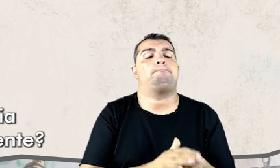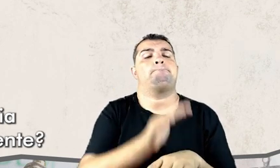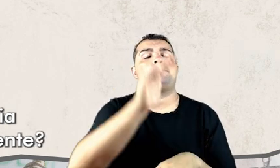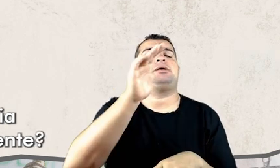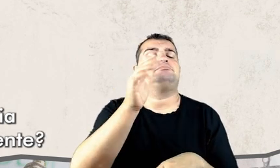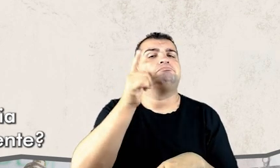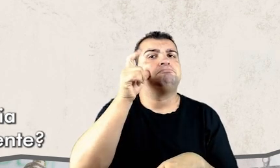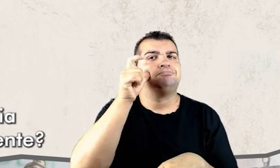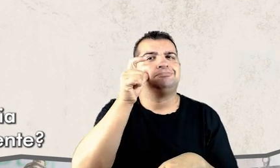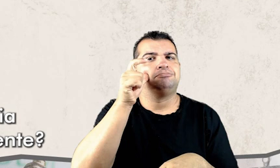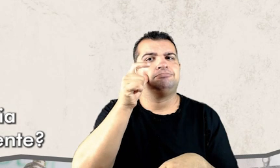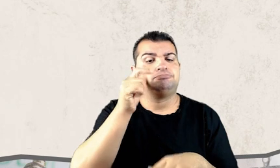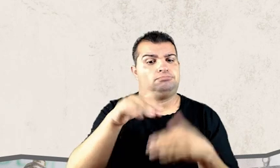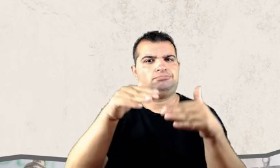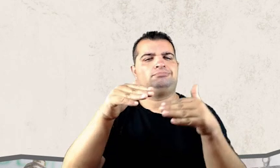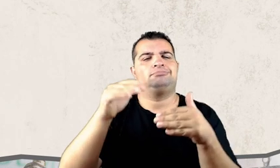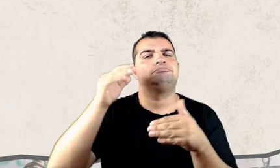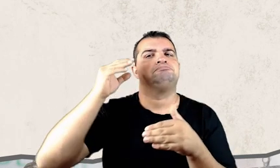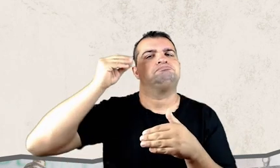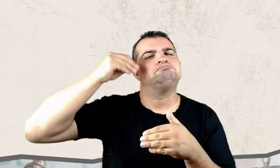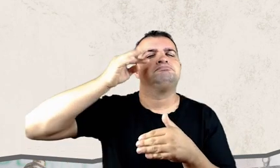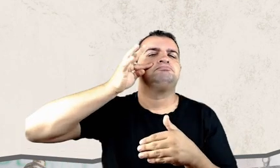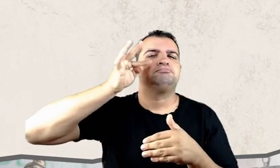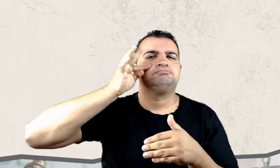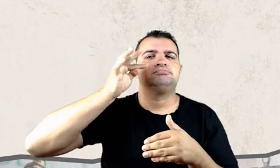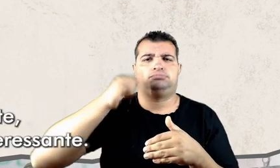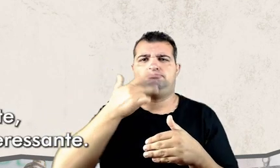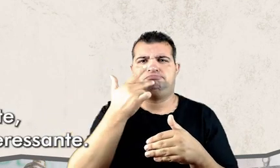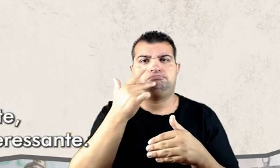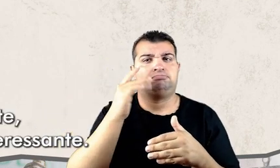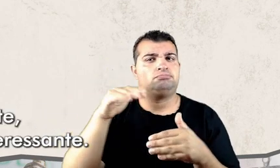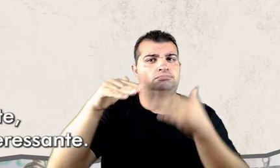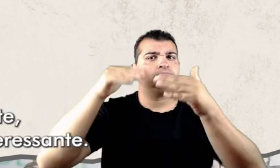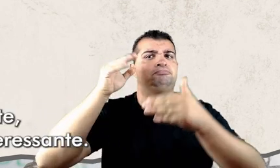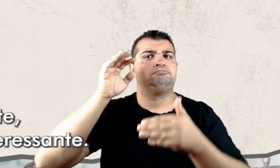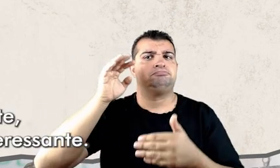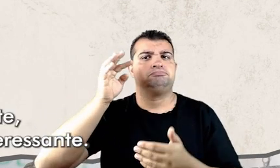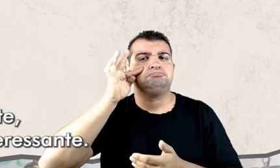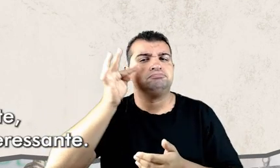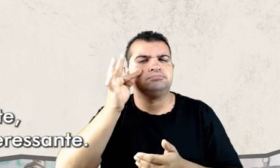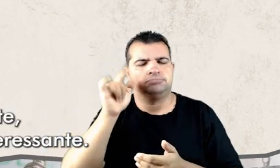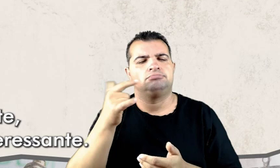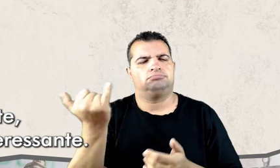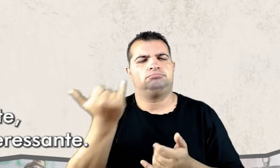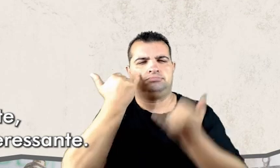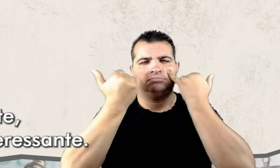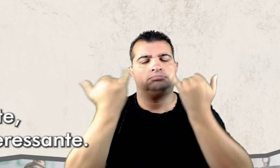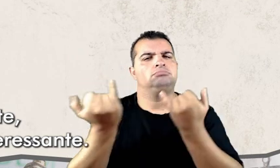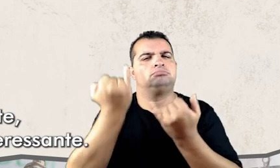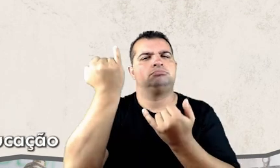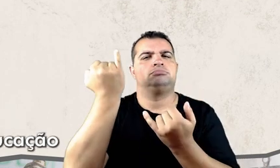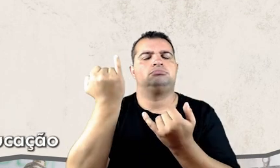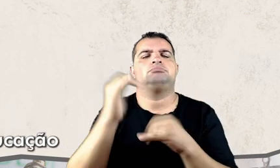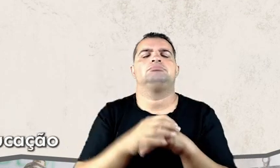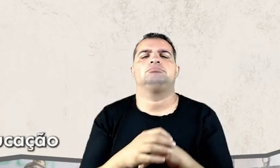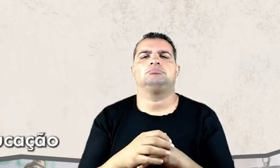mais interessada que saiu na frente? Foram os psicotécnicos. Quando eu digo saiu na frente, é porque eu tenho um dado muito